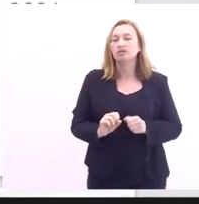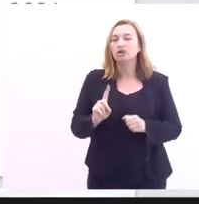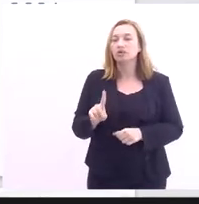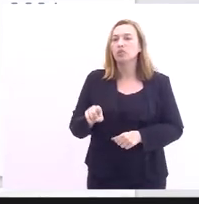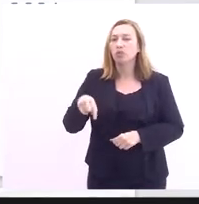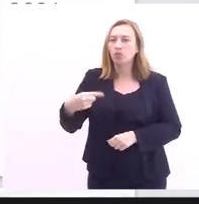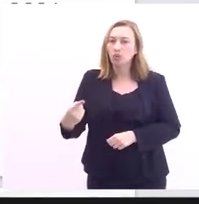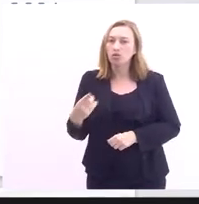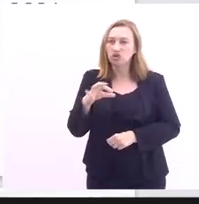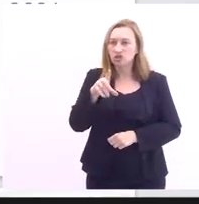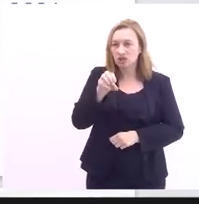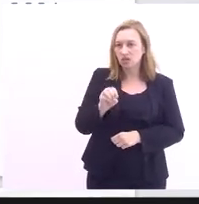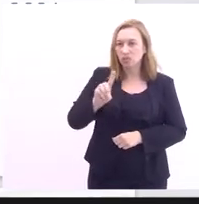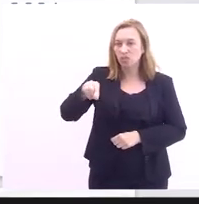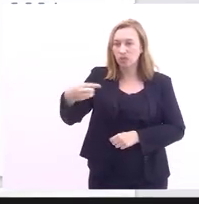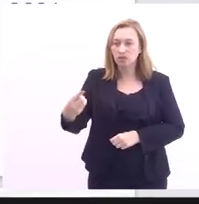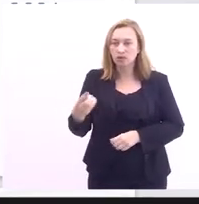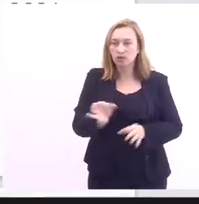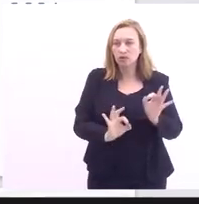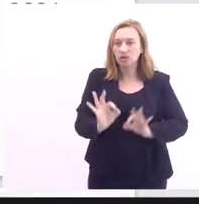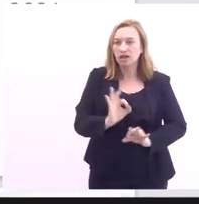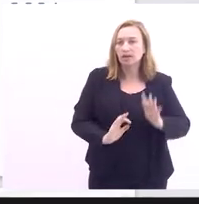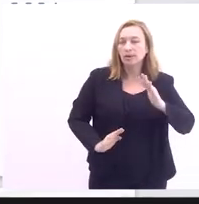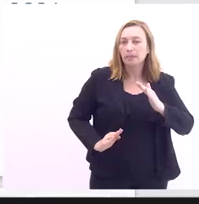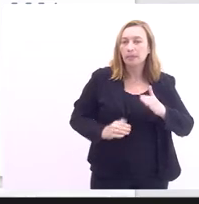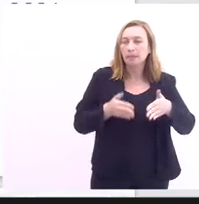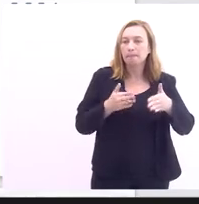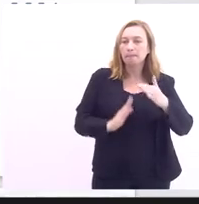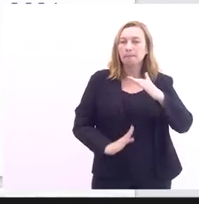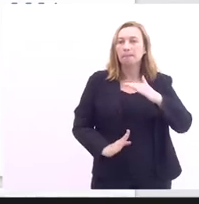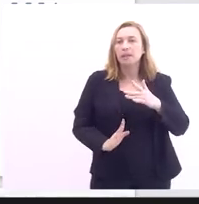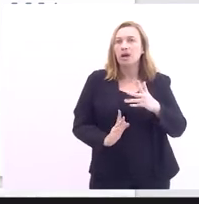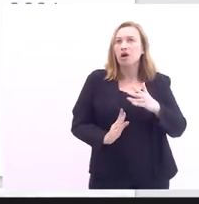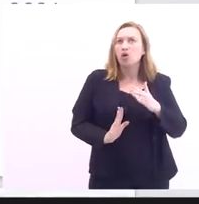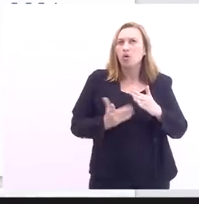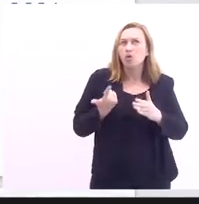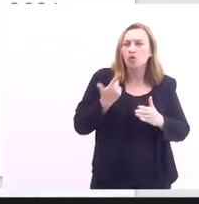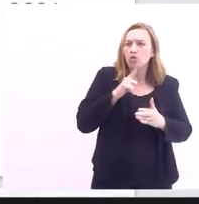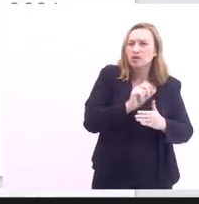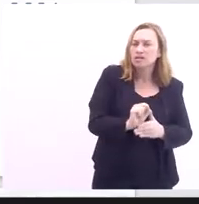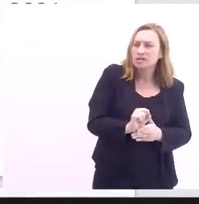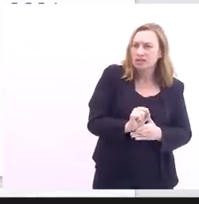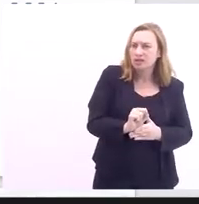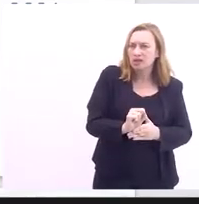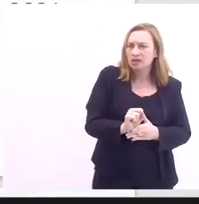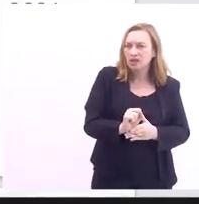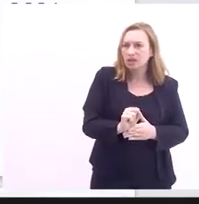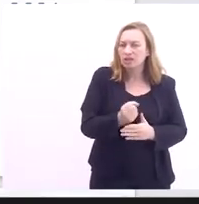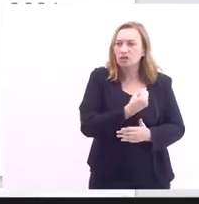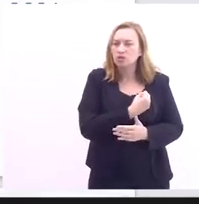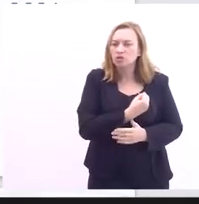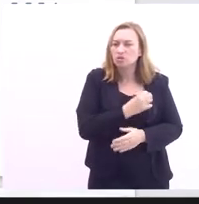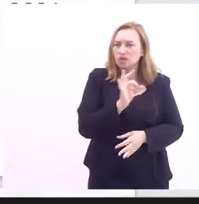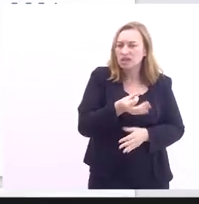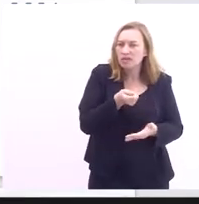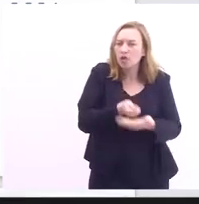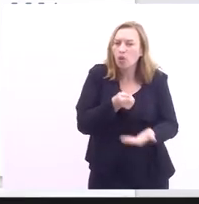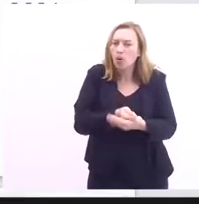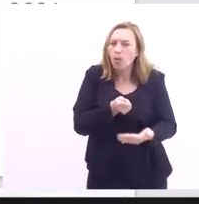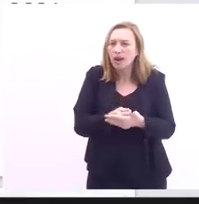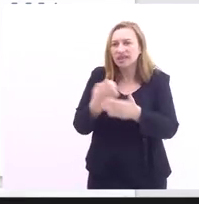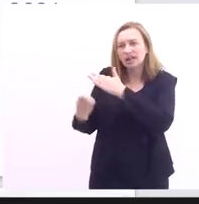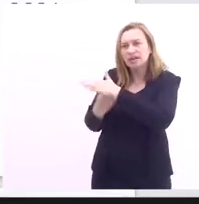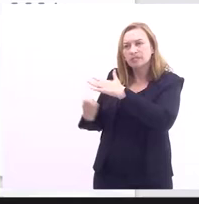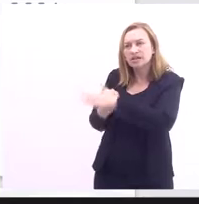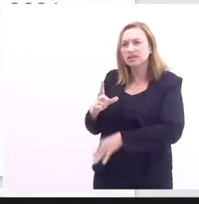plano, mas para a gente poder ter metas muito mais fáceis de serem atingidas, de serem cobradas da empresa. Então, a gente